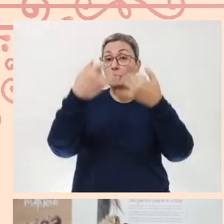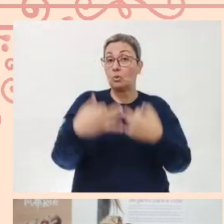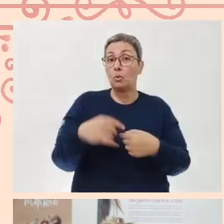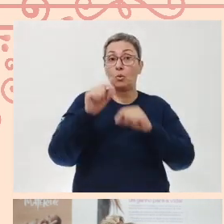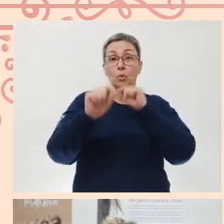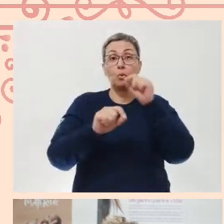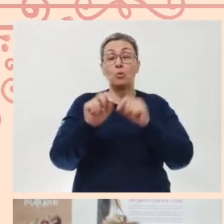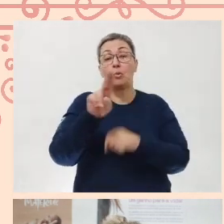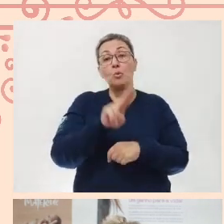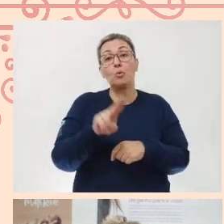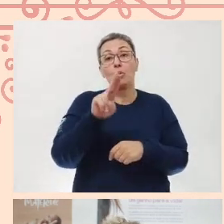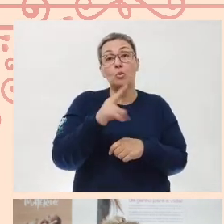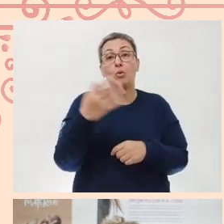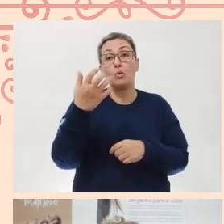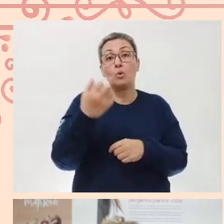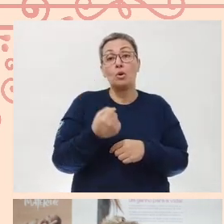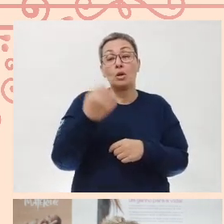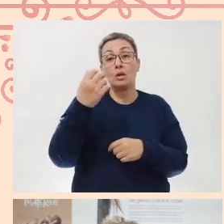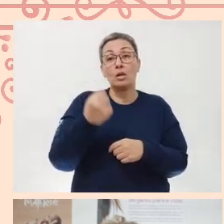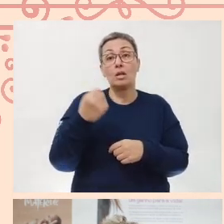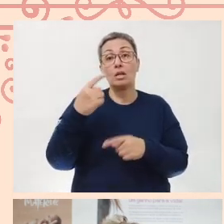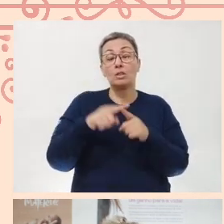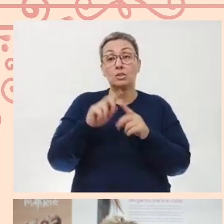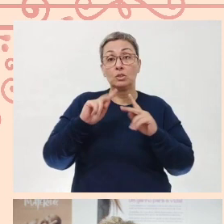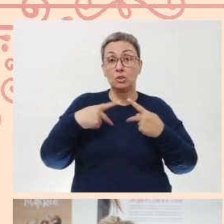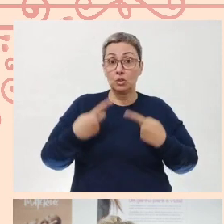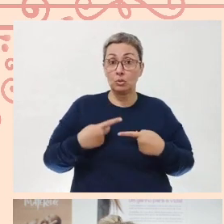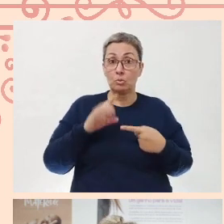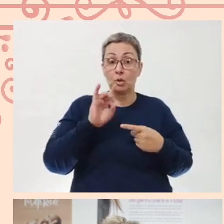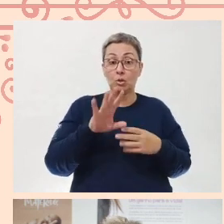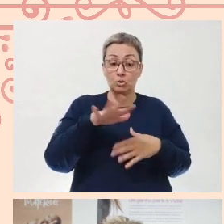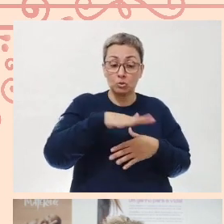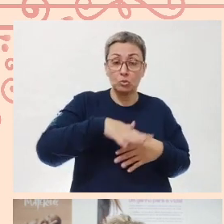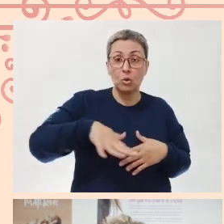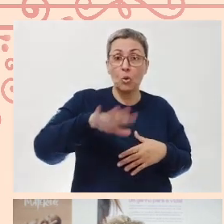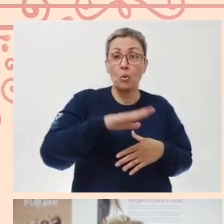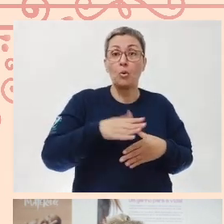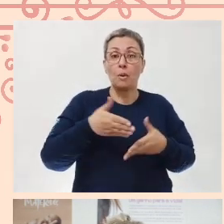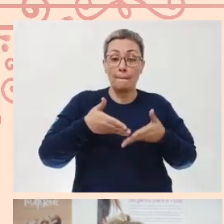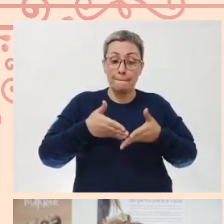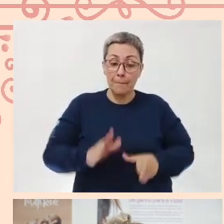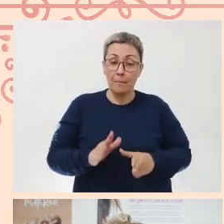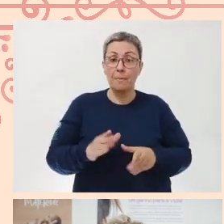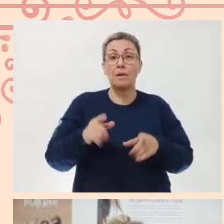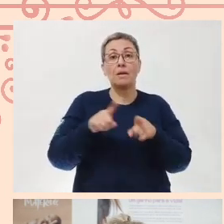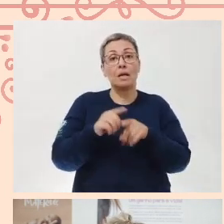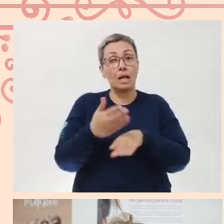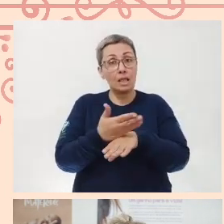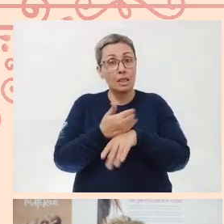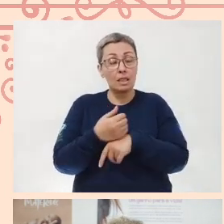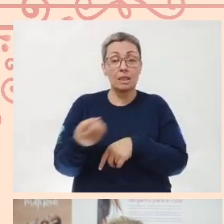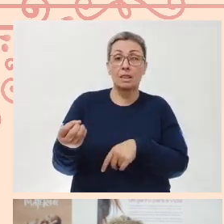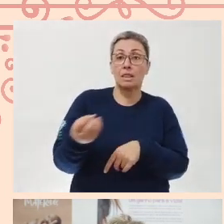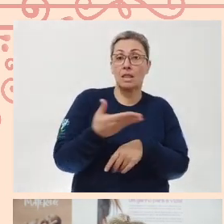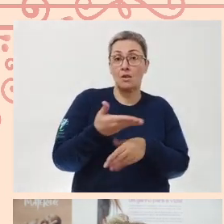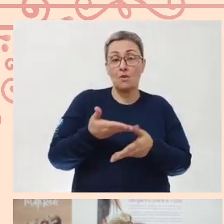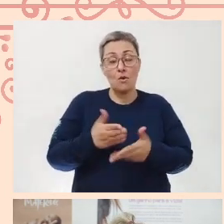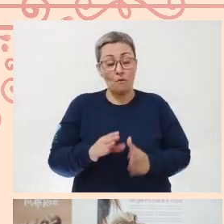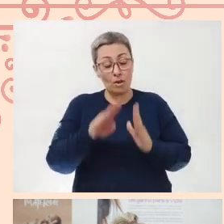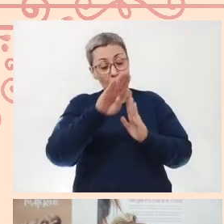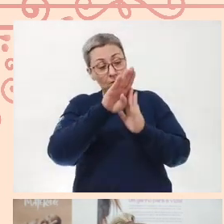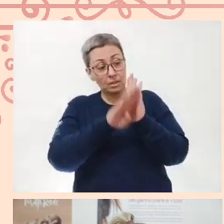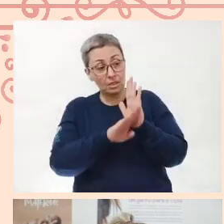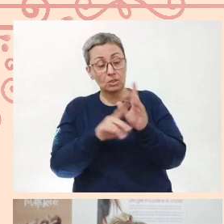que fala sobre o uso do leite humano cru exclusivo em ambiente neonatal, né? Todas